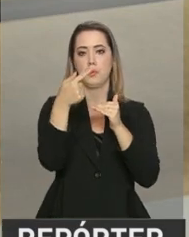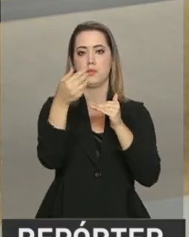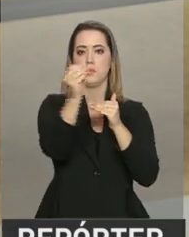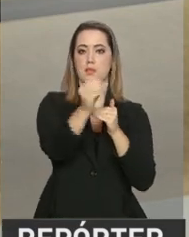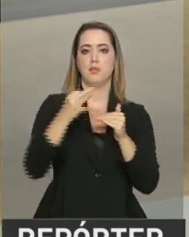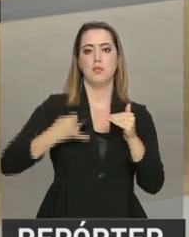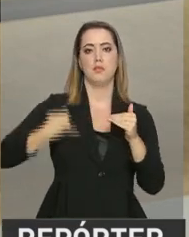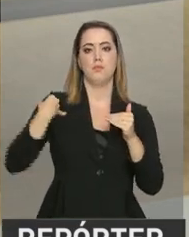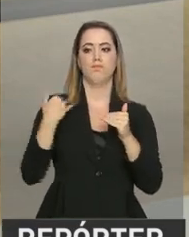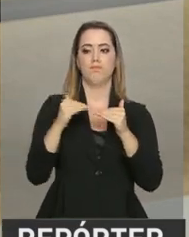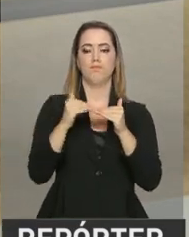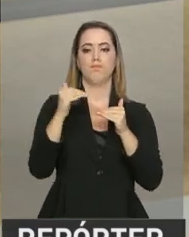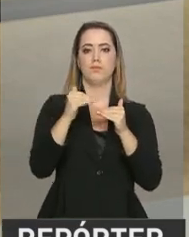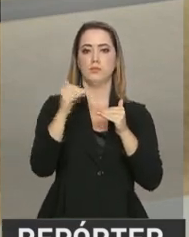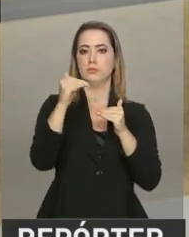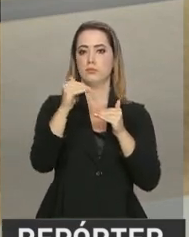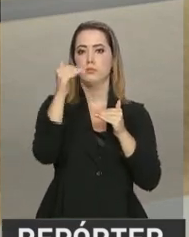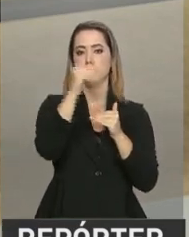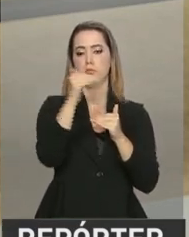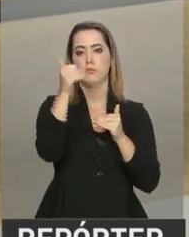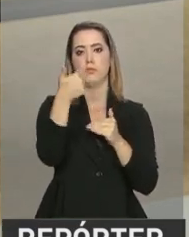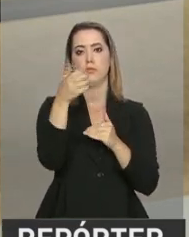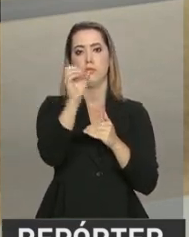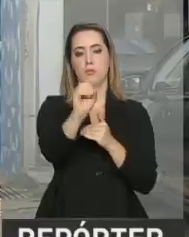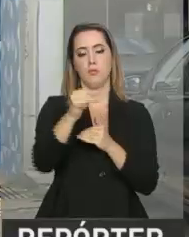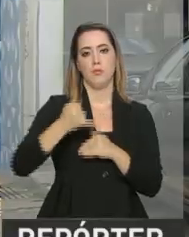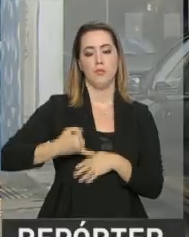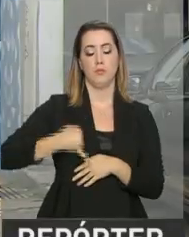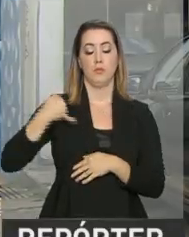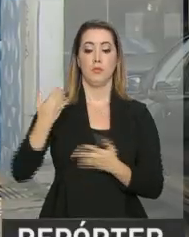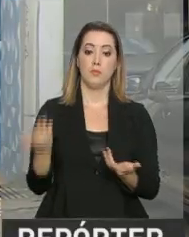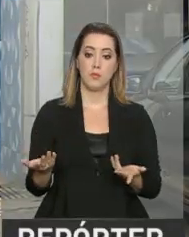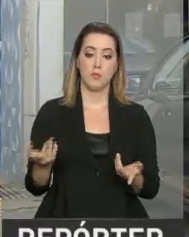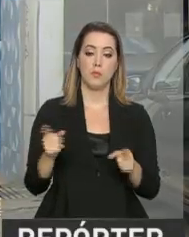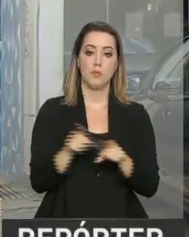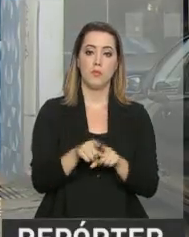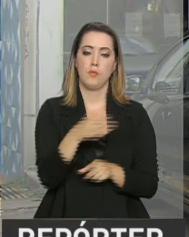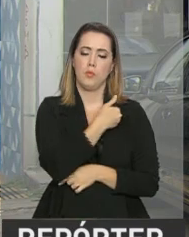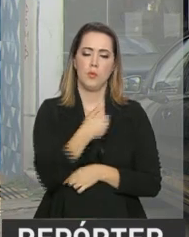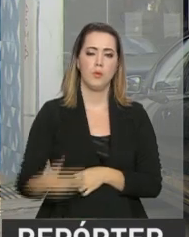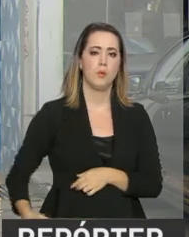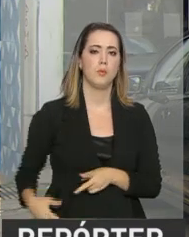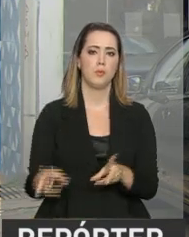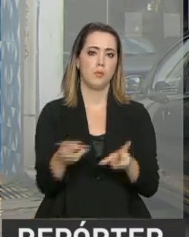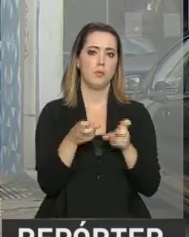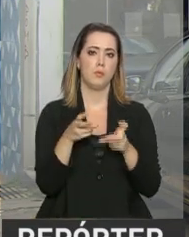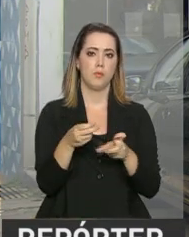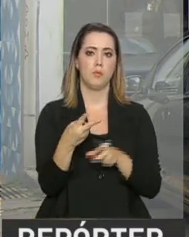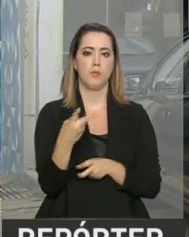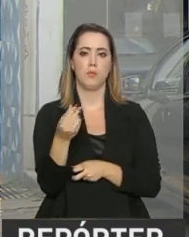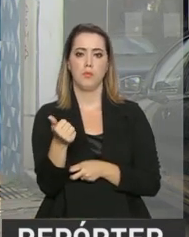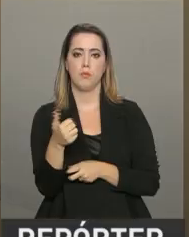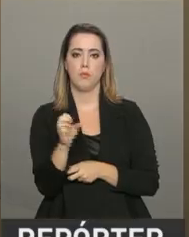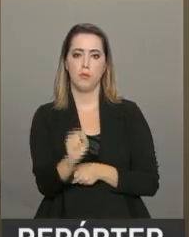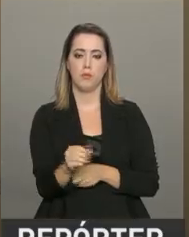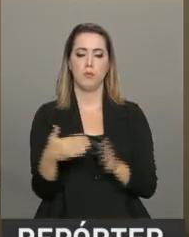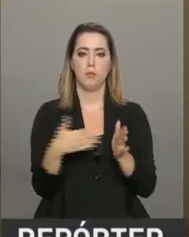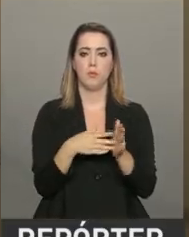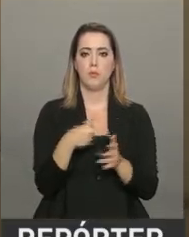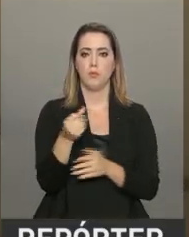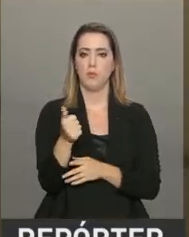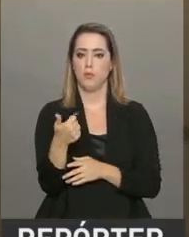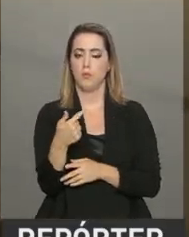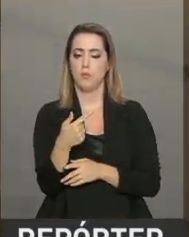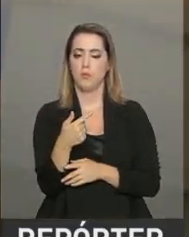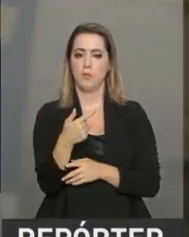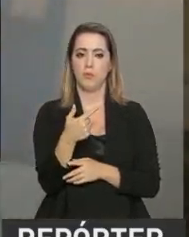transição gradual por um período de 10 anos o governo estima que entre 2018 e 2027 a reforma